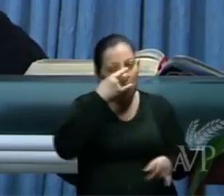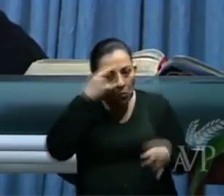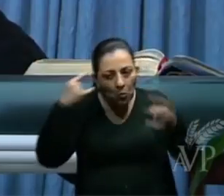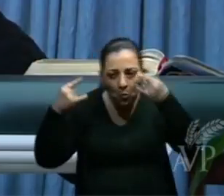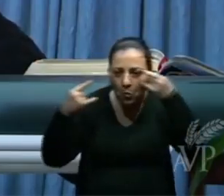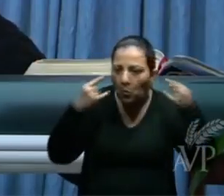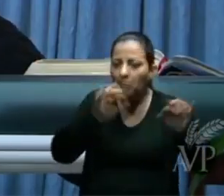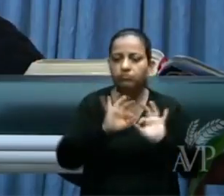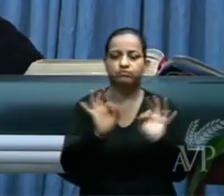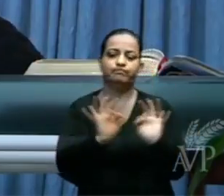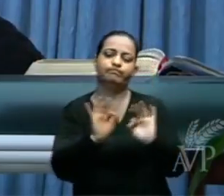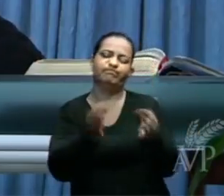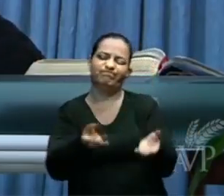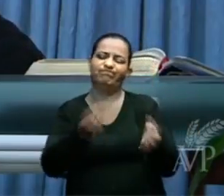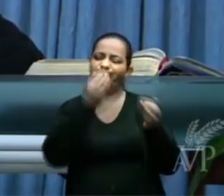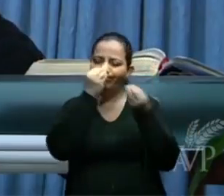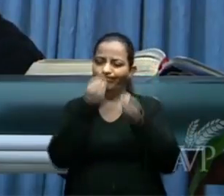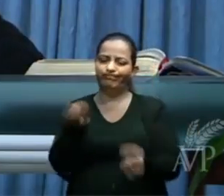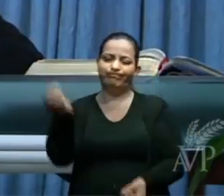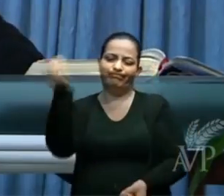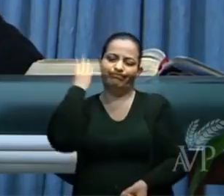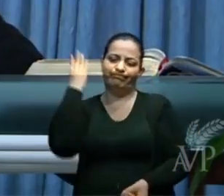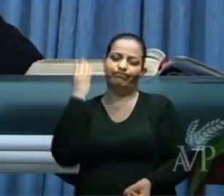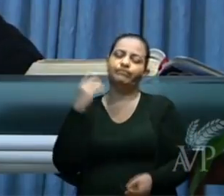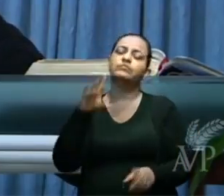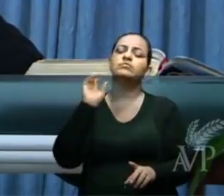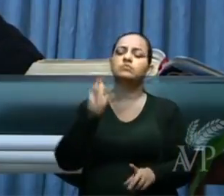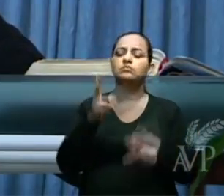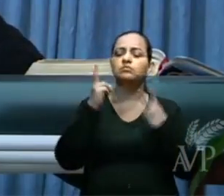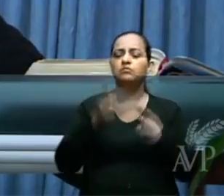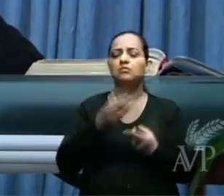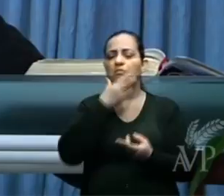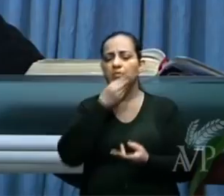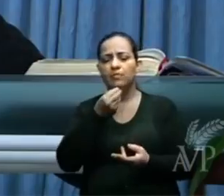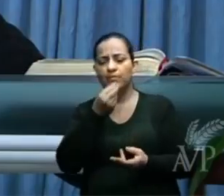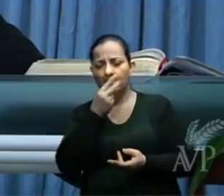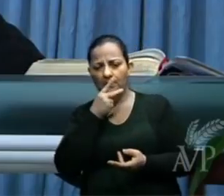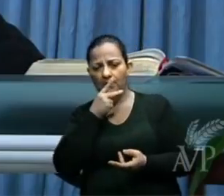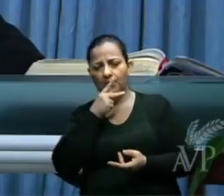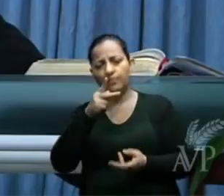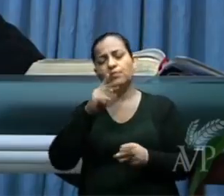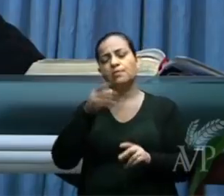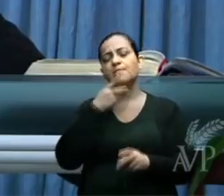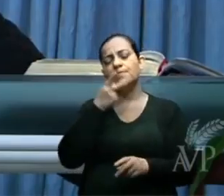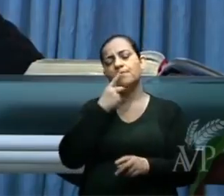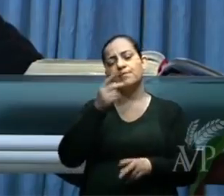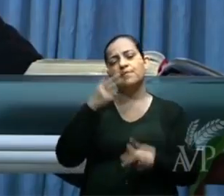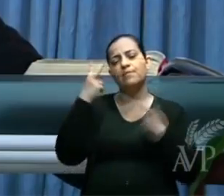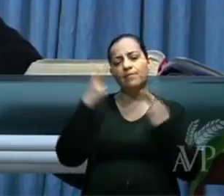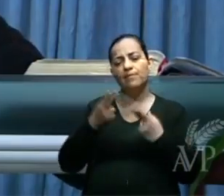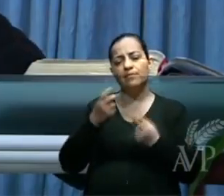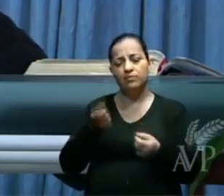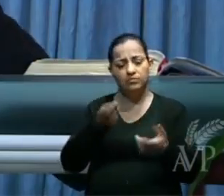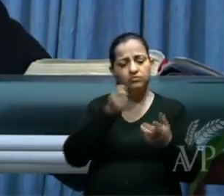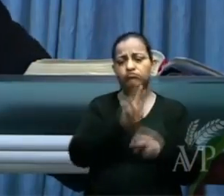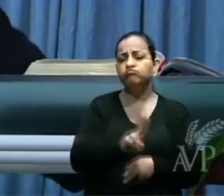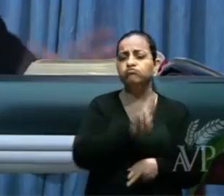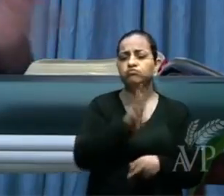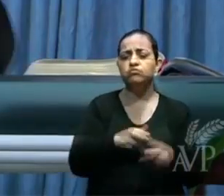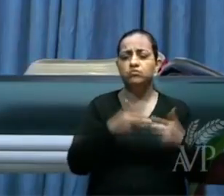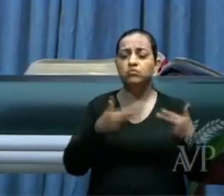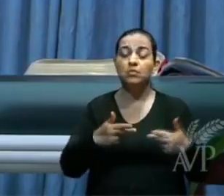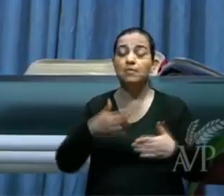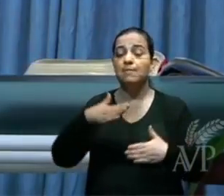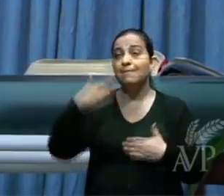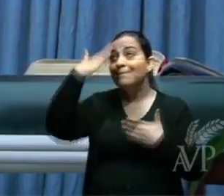trás não é certo é como desmembrar eu prefiro empregar o meu dinheiro do que telê mas